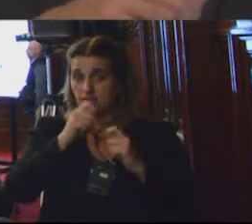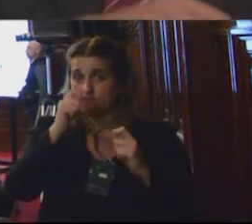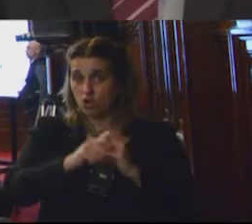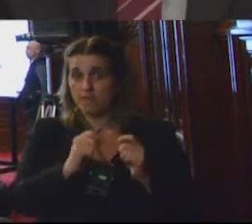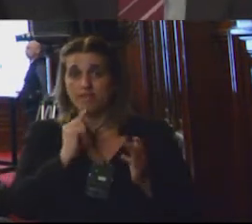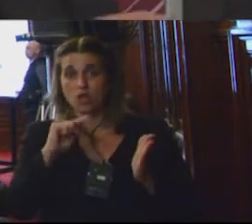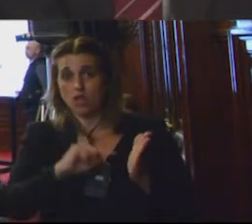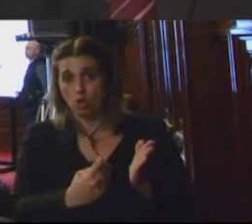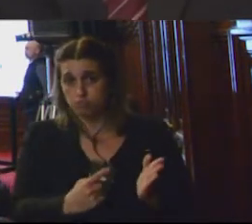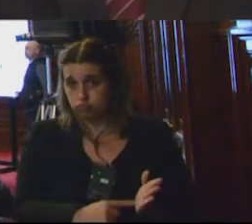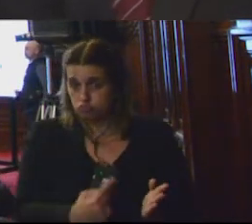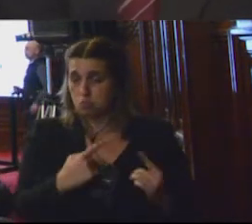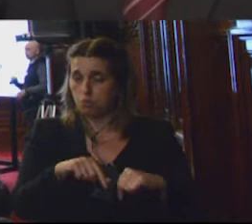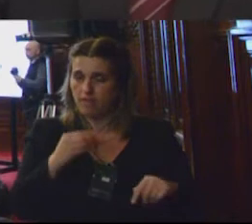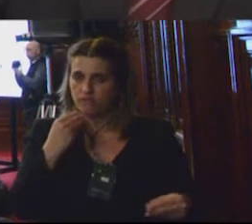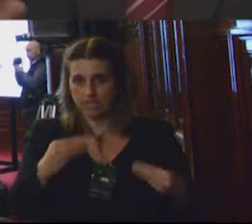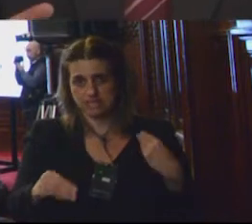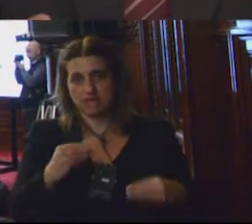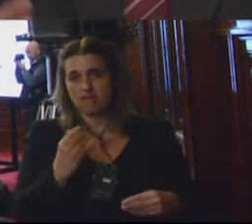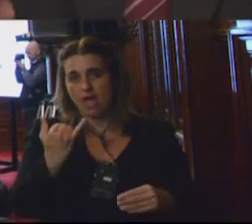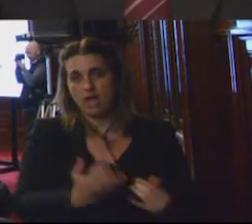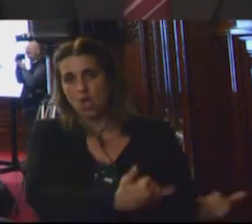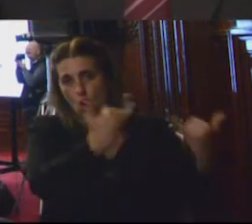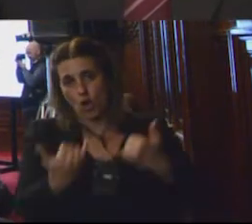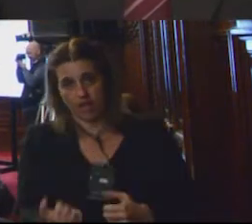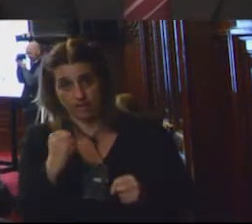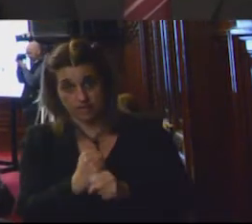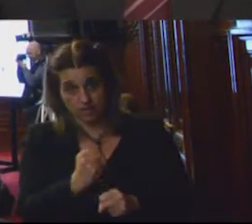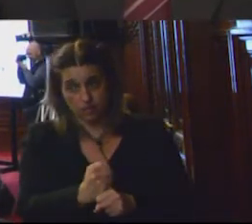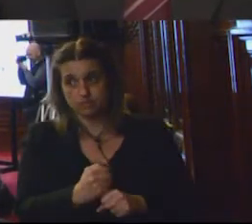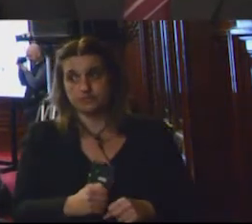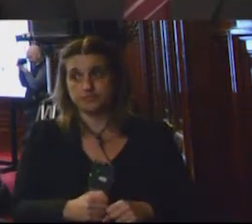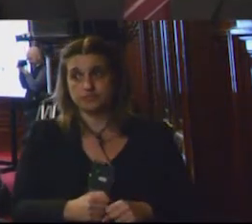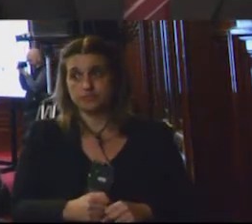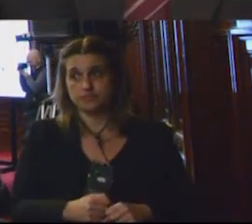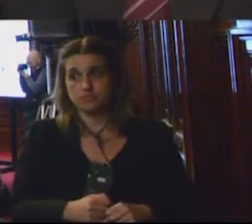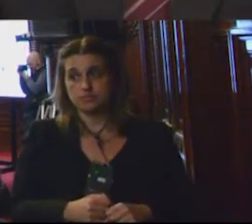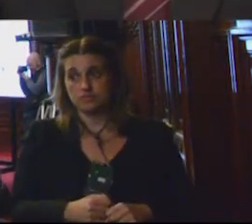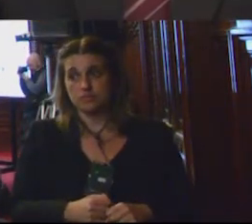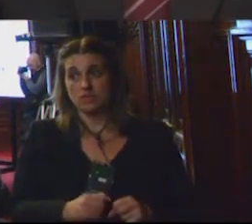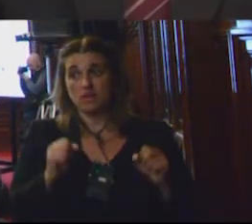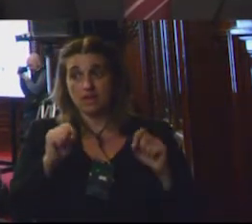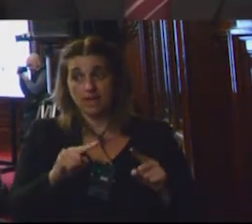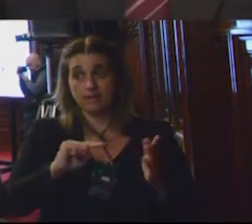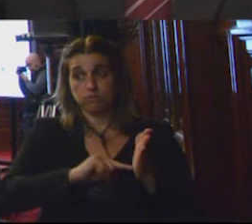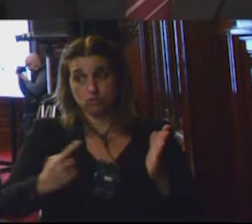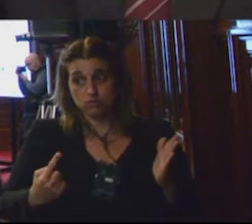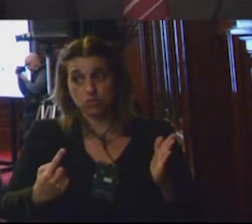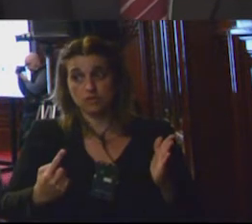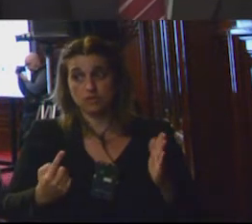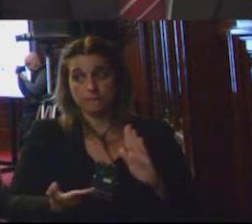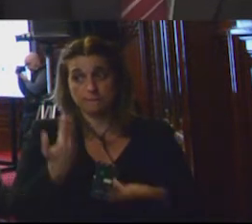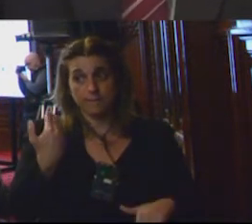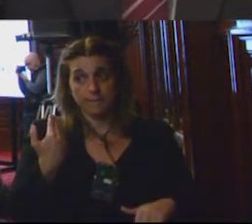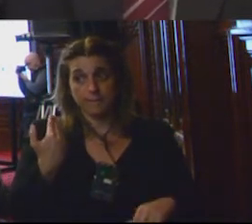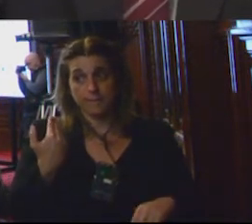puntos que pueden ser flexibilizados, está la jornada de trabajo. Este é o item mais autuado pelos auditores fiscais